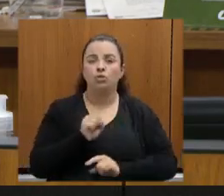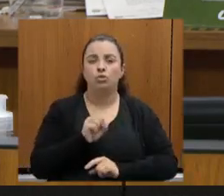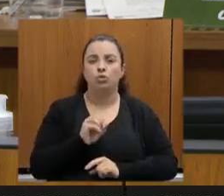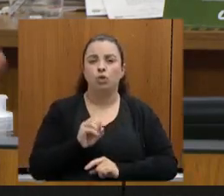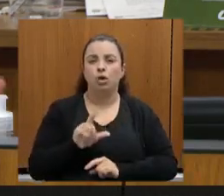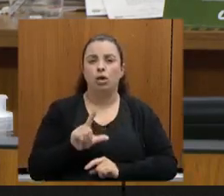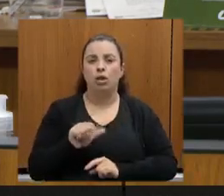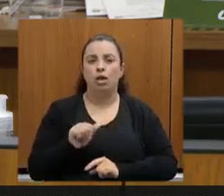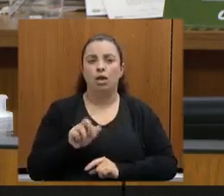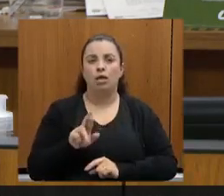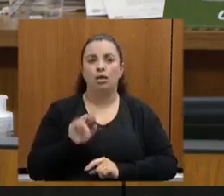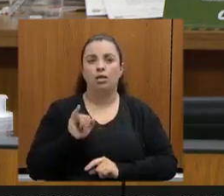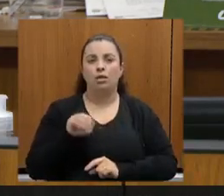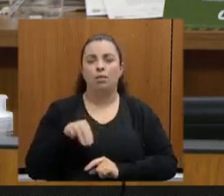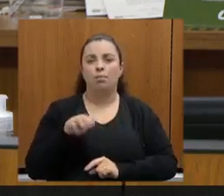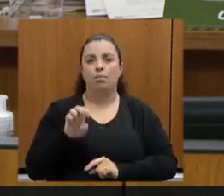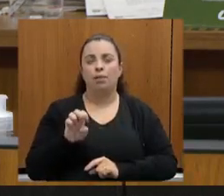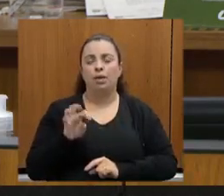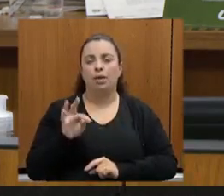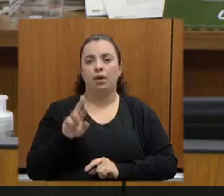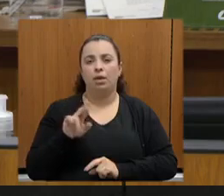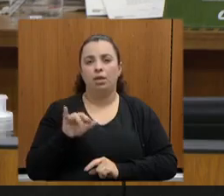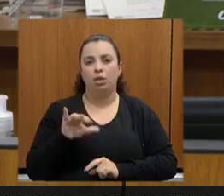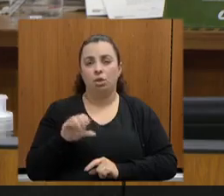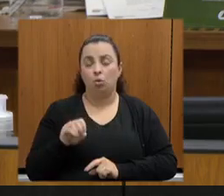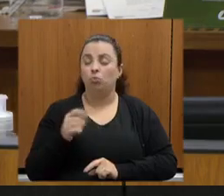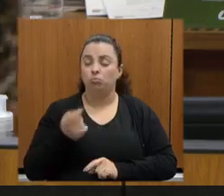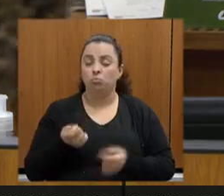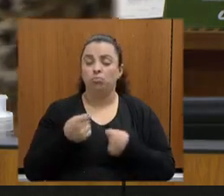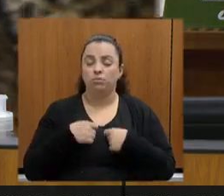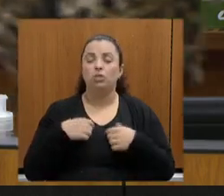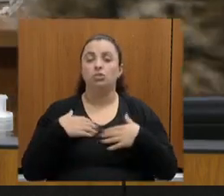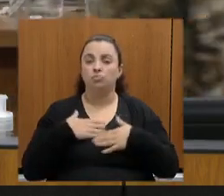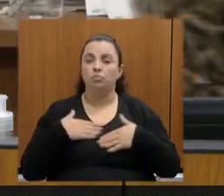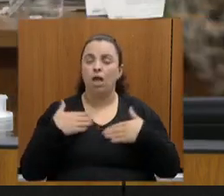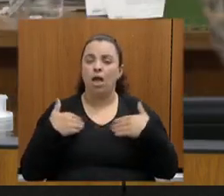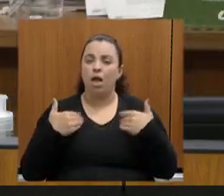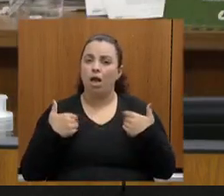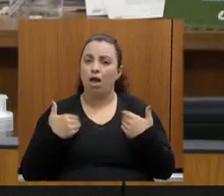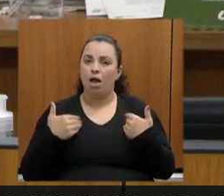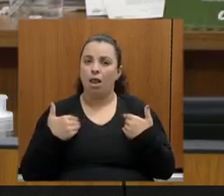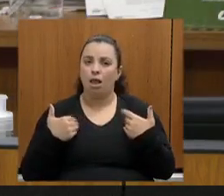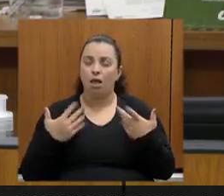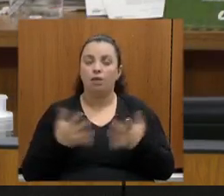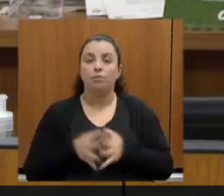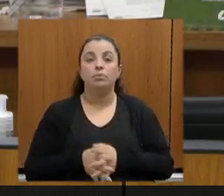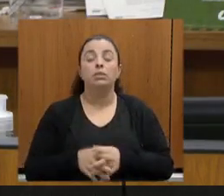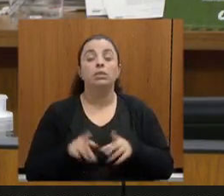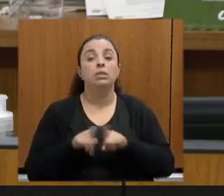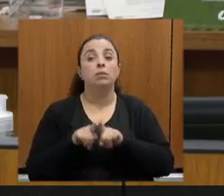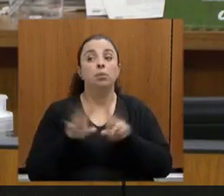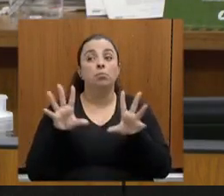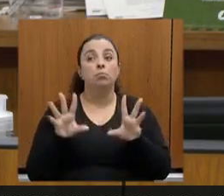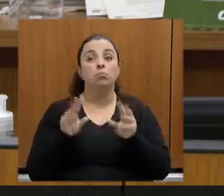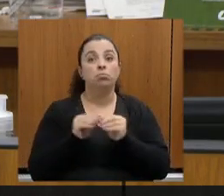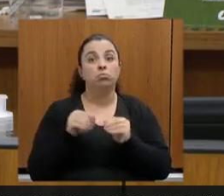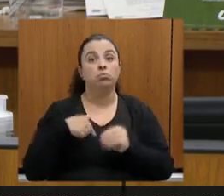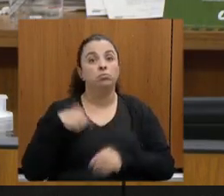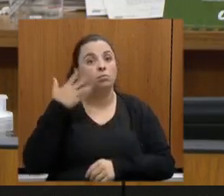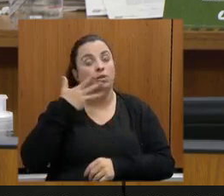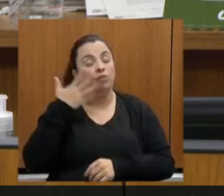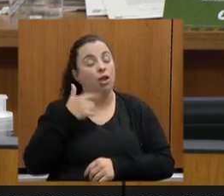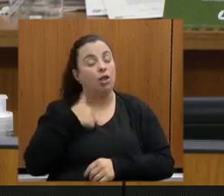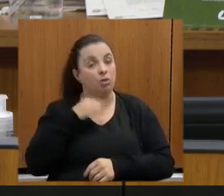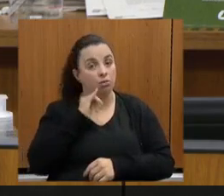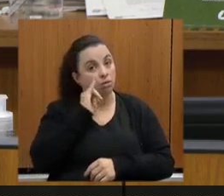não só de na geladeira do Brasil ele fica muito alegre e é para concluir eu quero